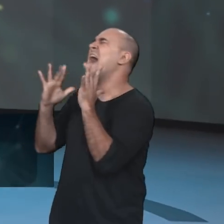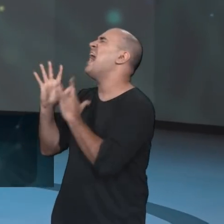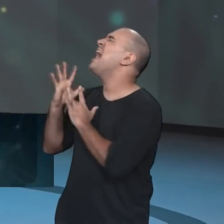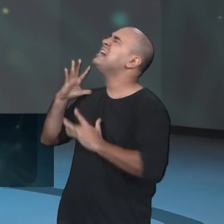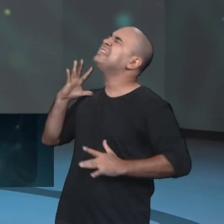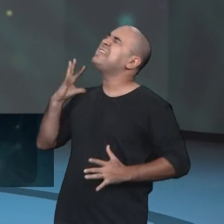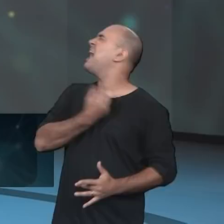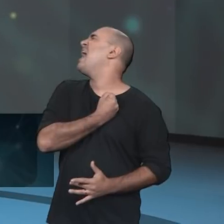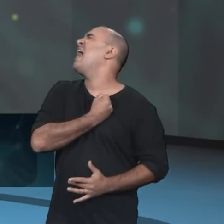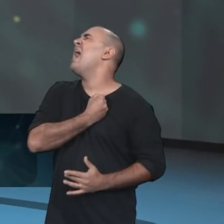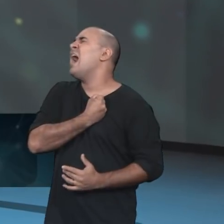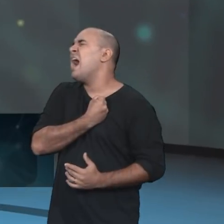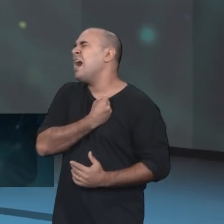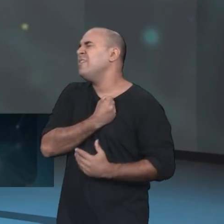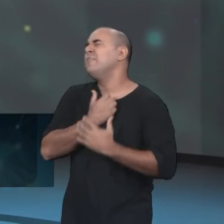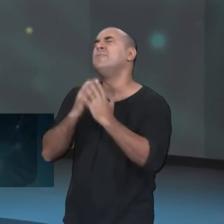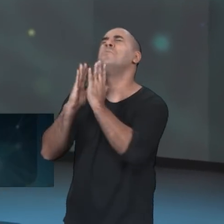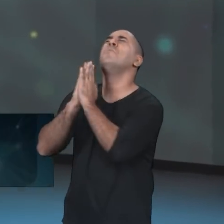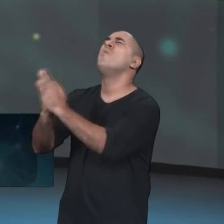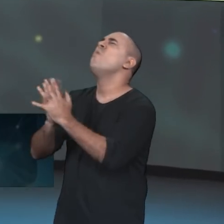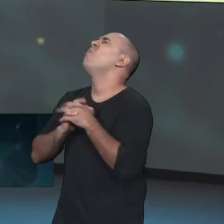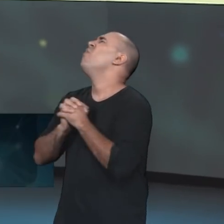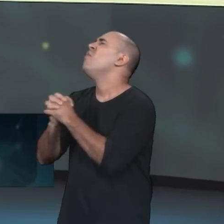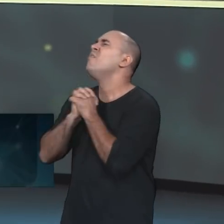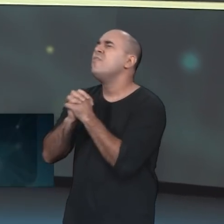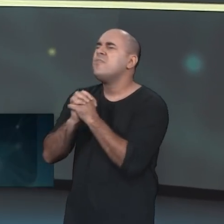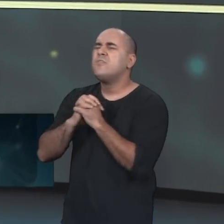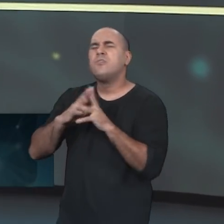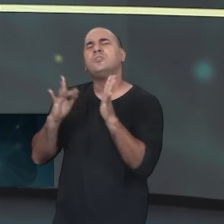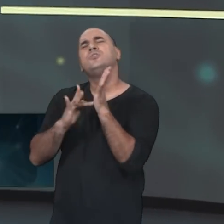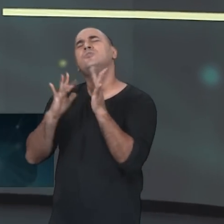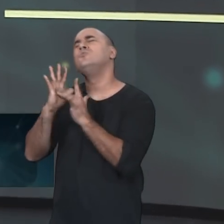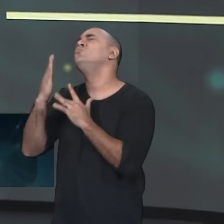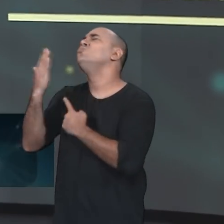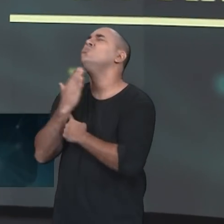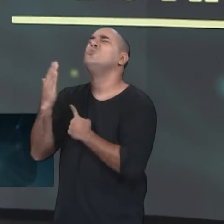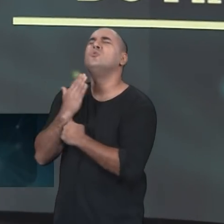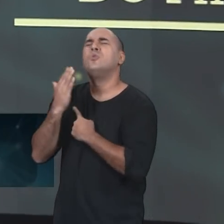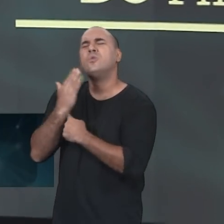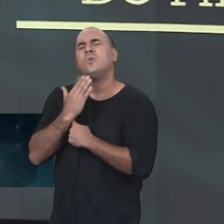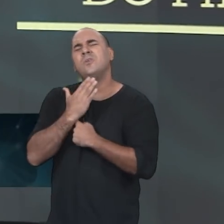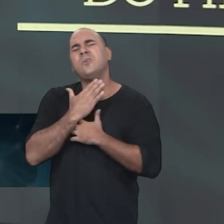Salva-me, Senhor Jesus.